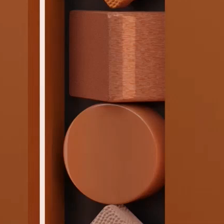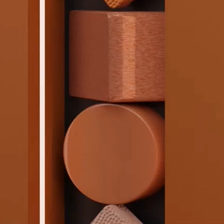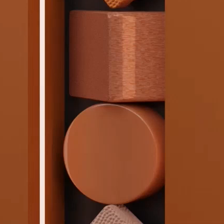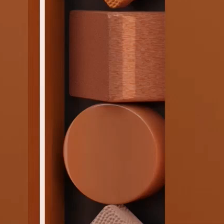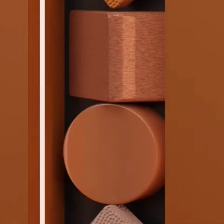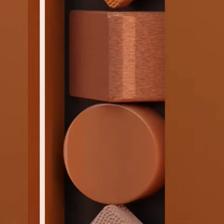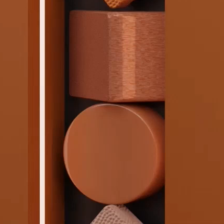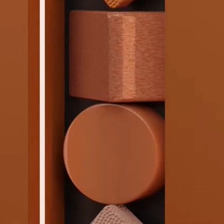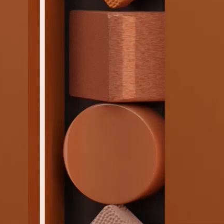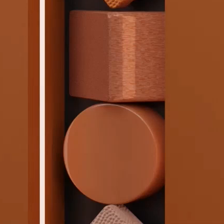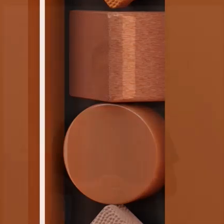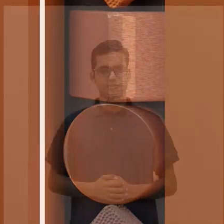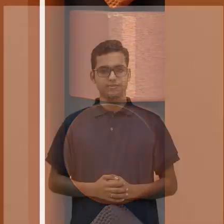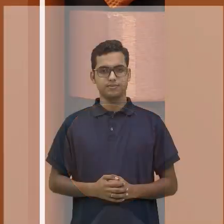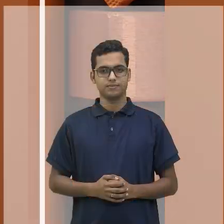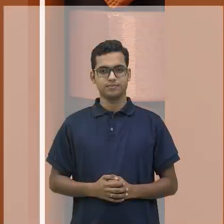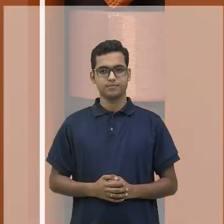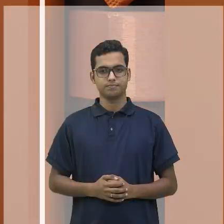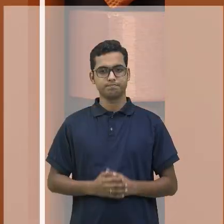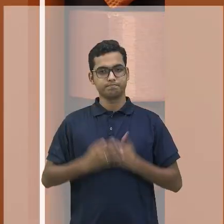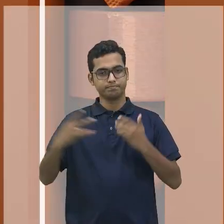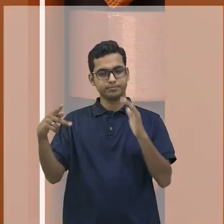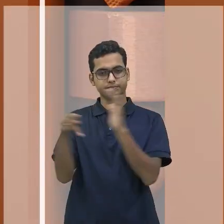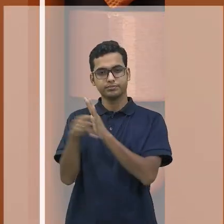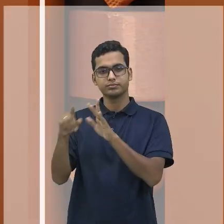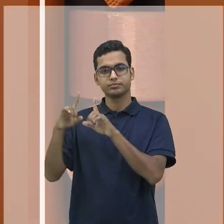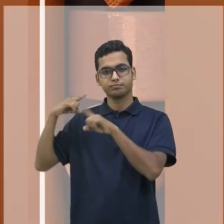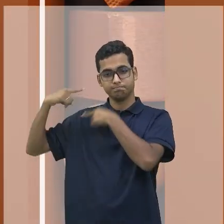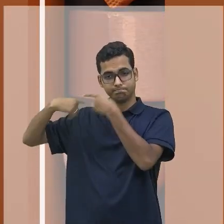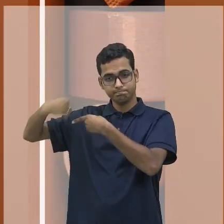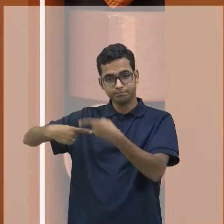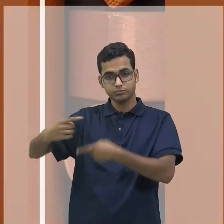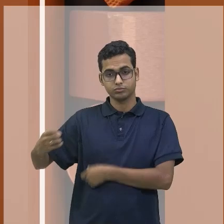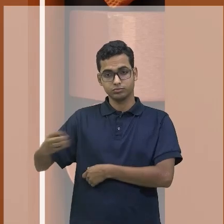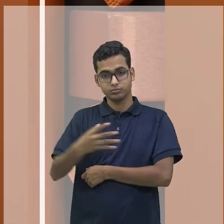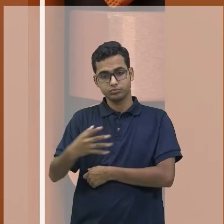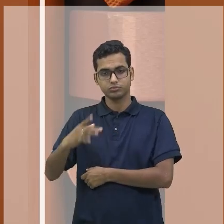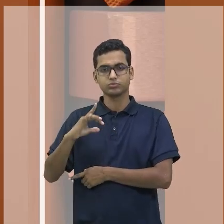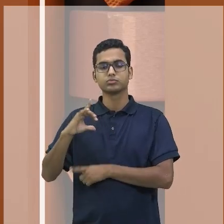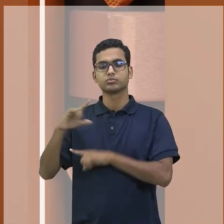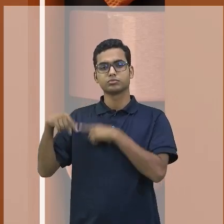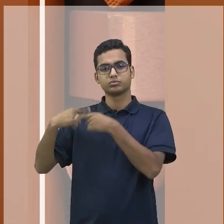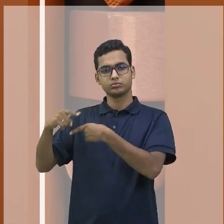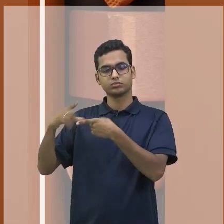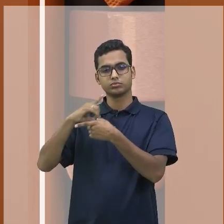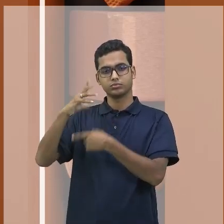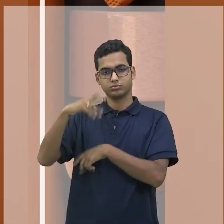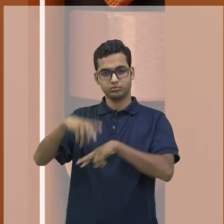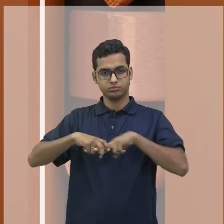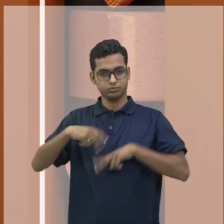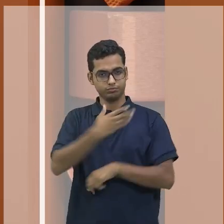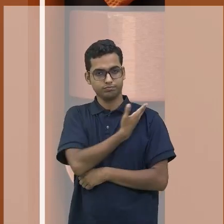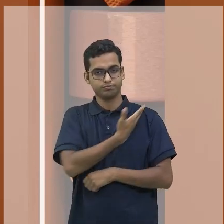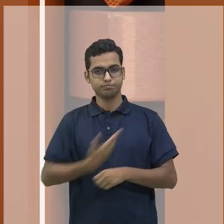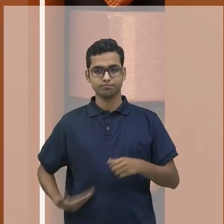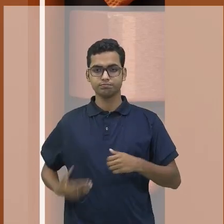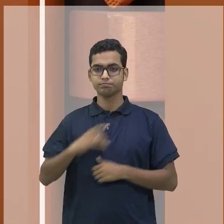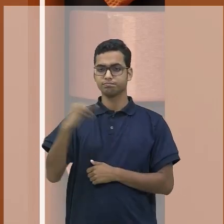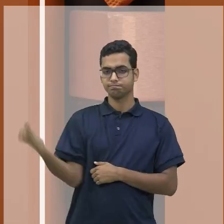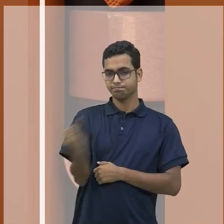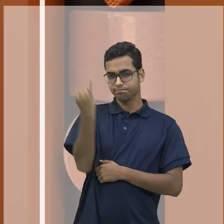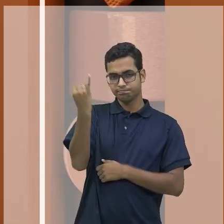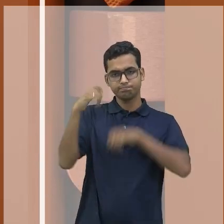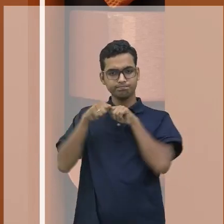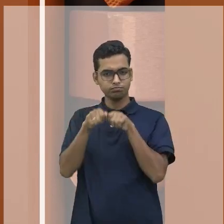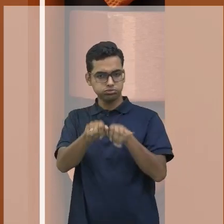então, esse nome, essa nova dinastia. Por quê? Porque o governo dele também foi importante para a